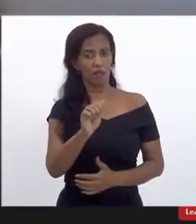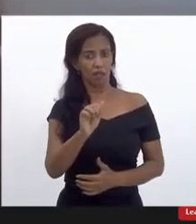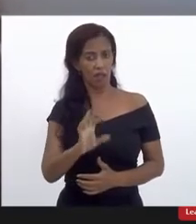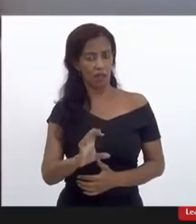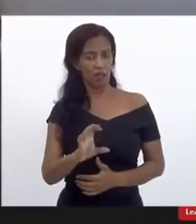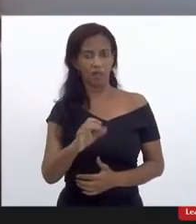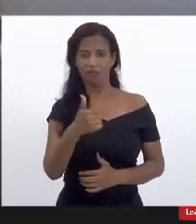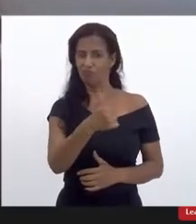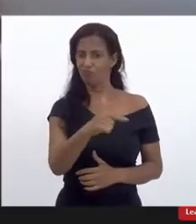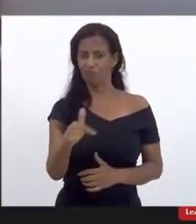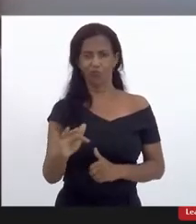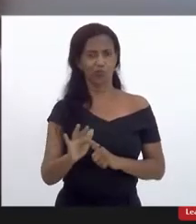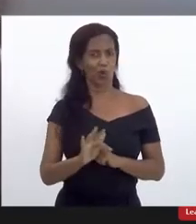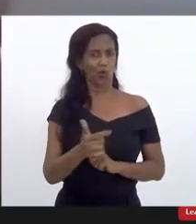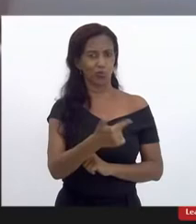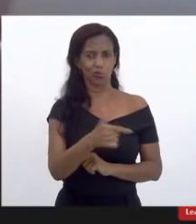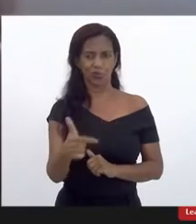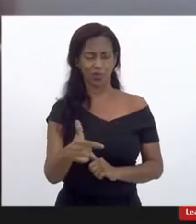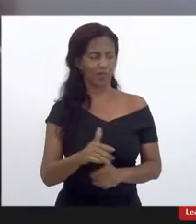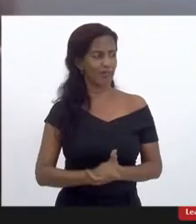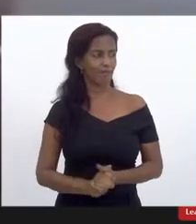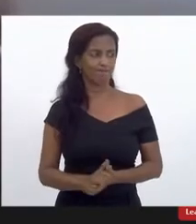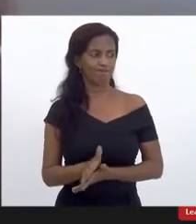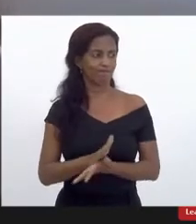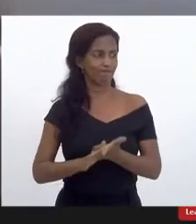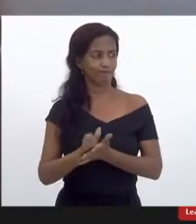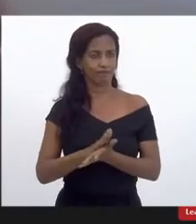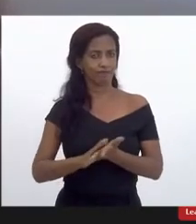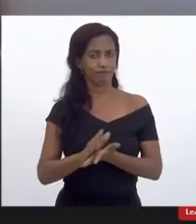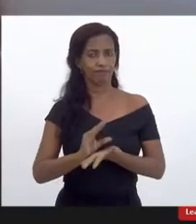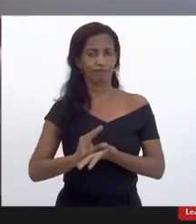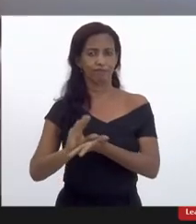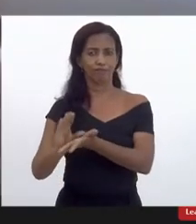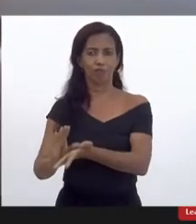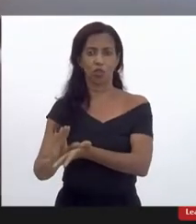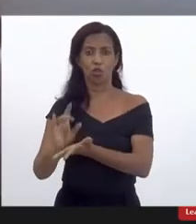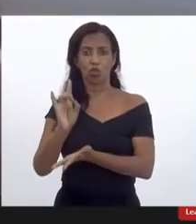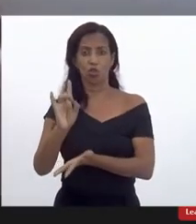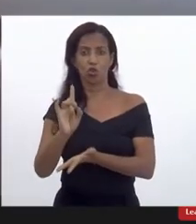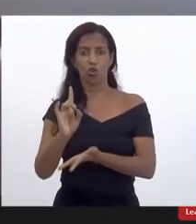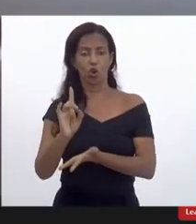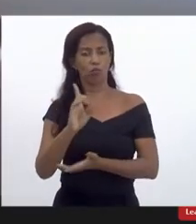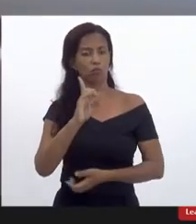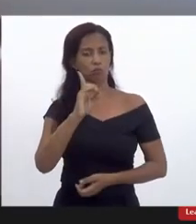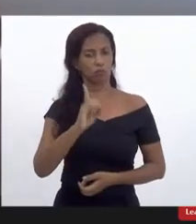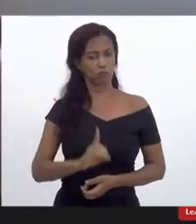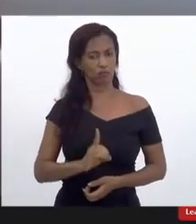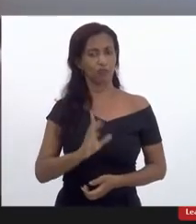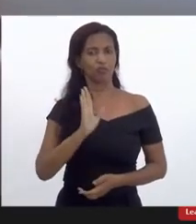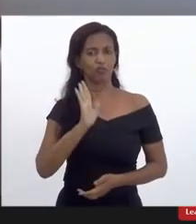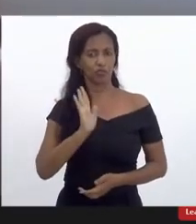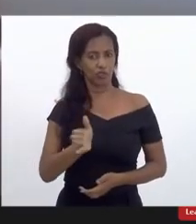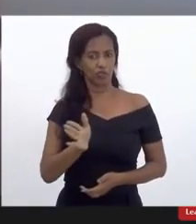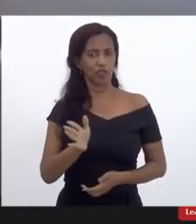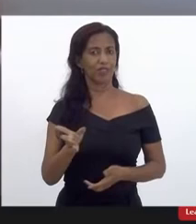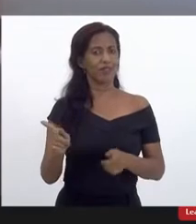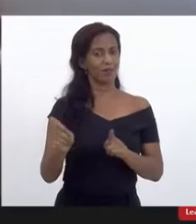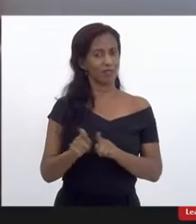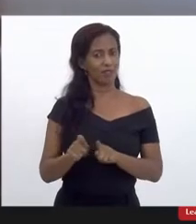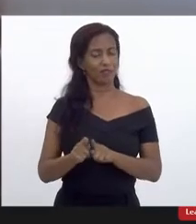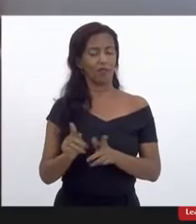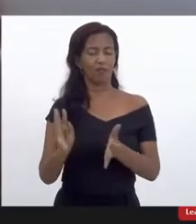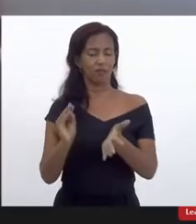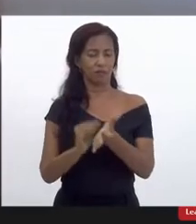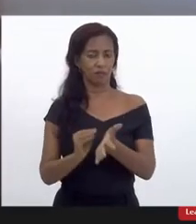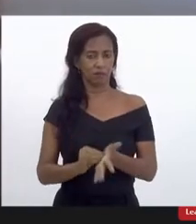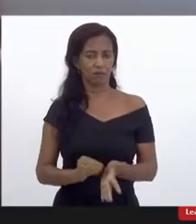está somente na gratificação do gestor, que já é também defasada